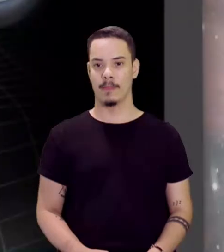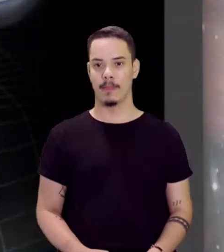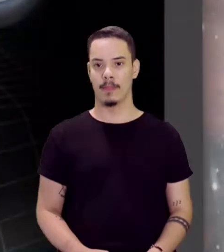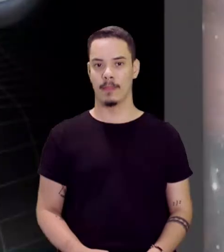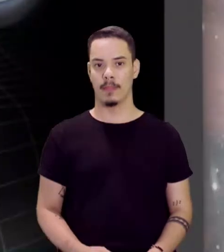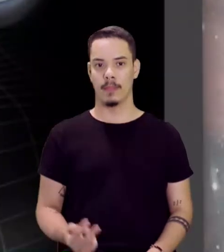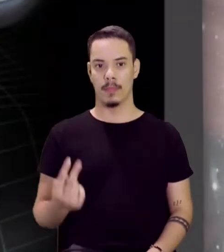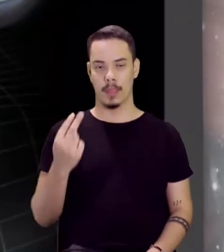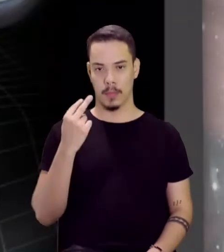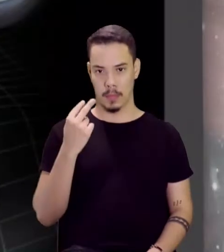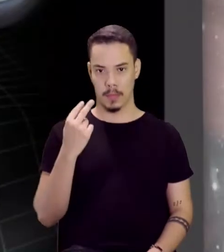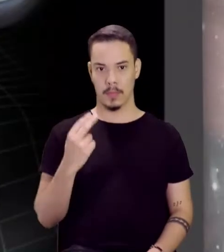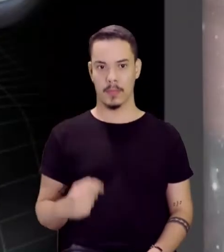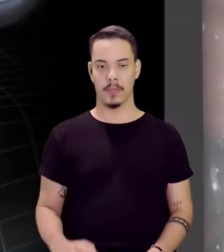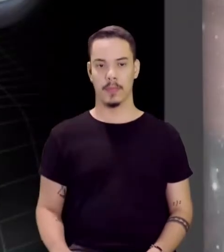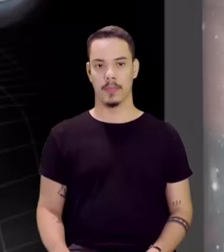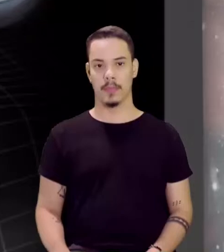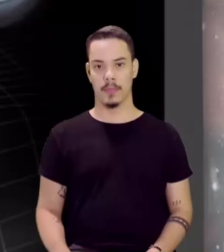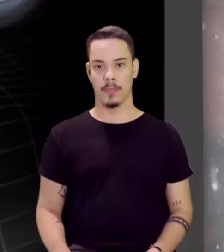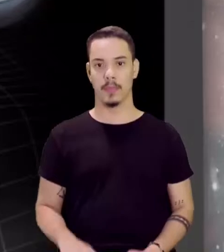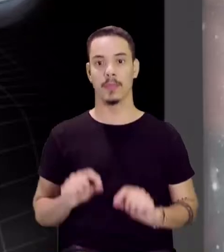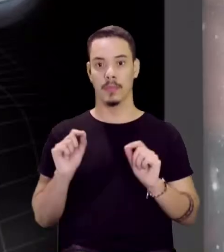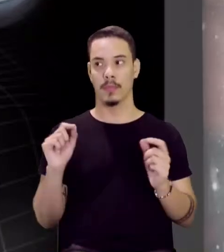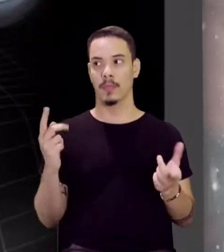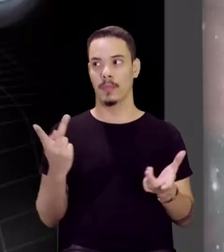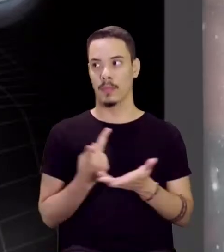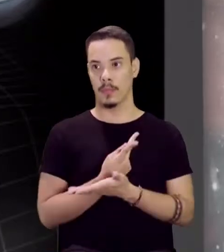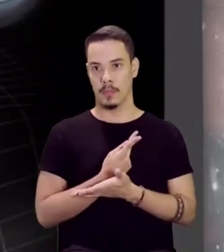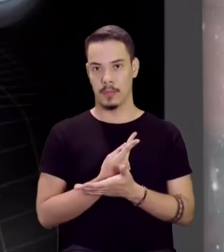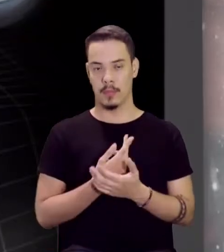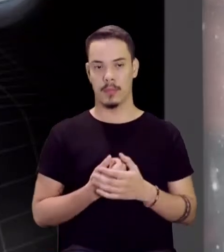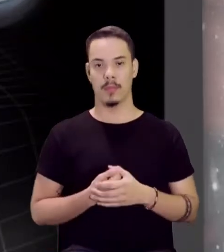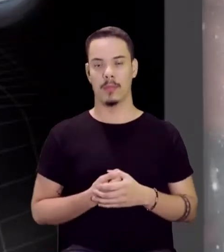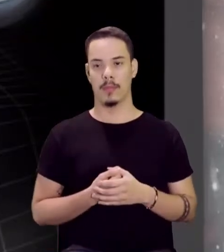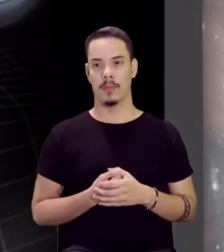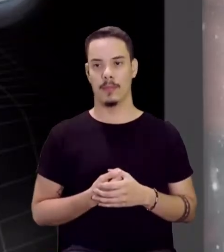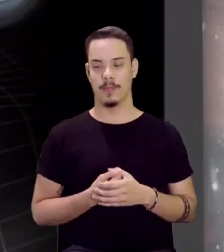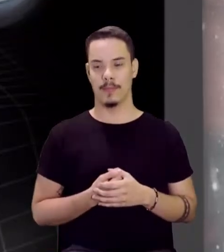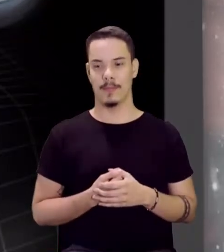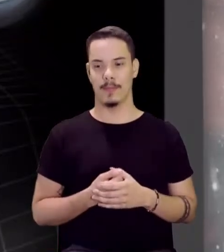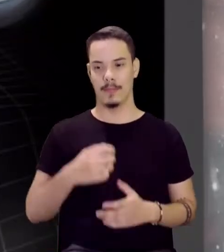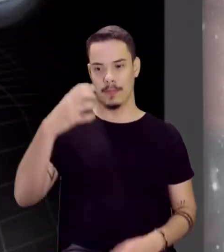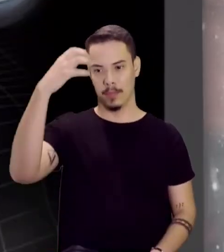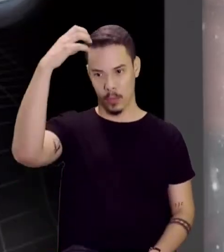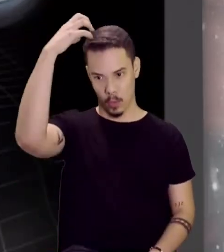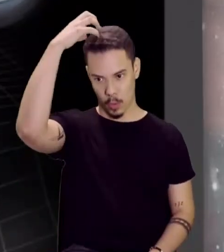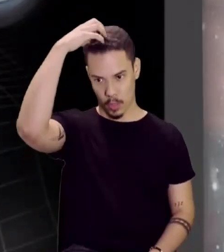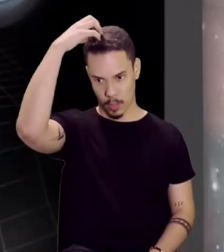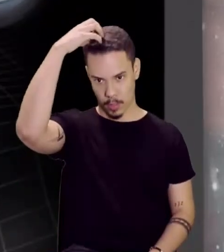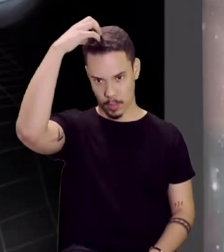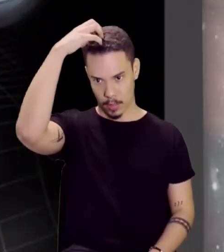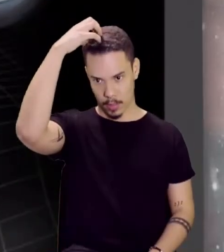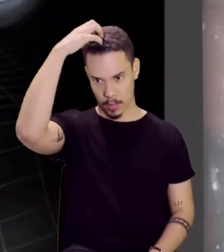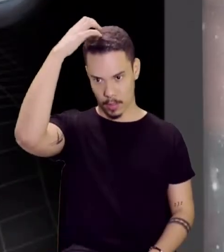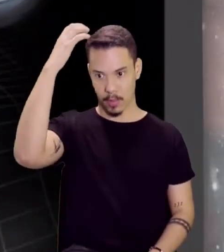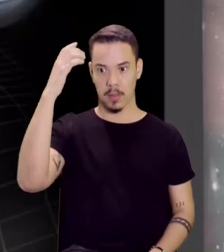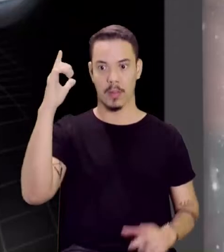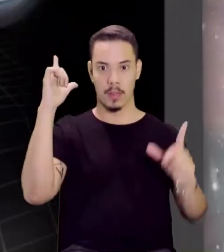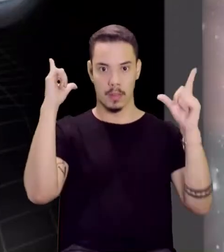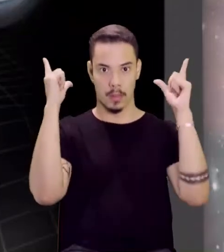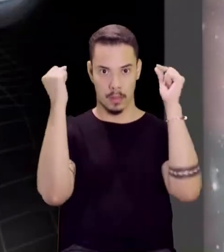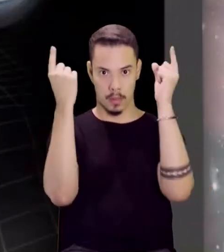Olha aí, então, um pouquinho, olha aqui. O que aconteceu? O rei, onde o Arquimedes estava, né, grego, né?